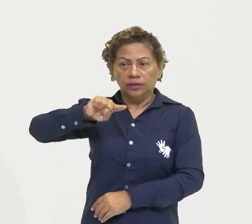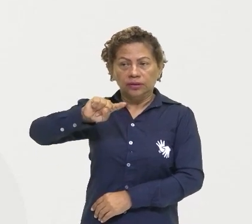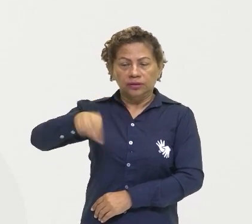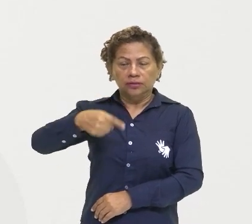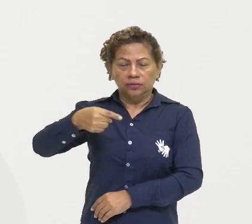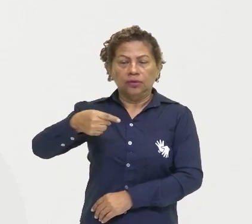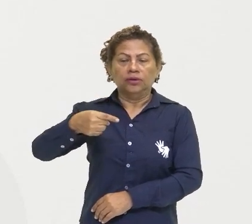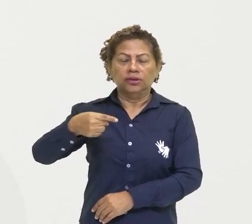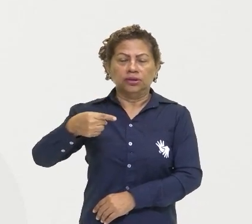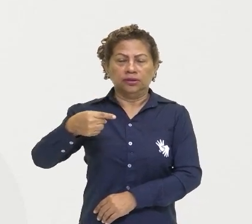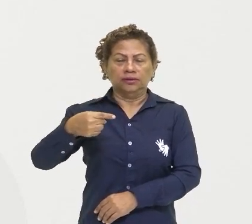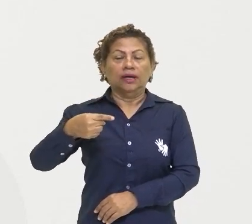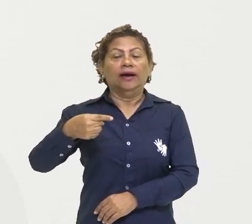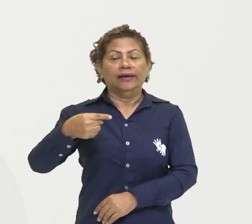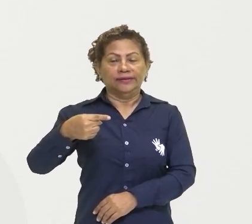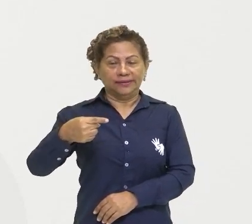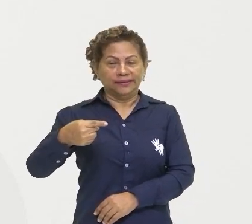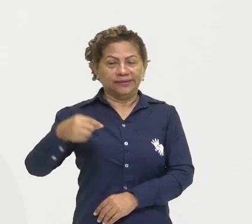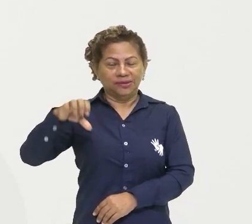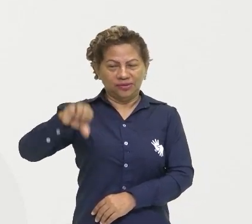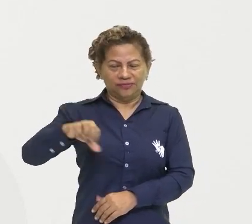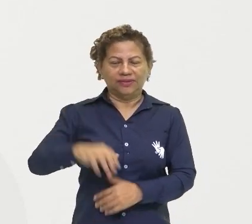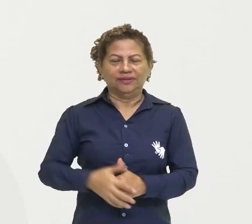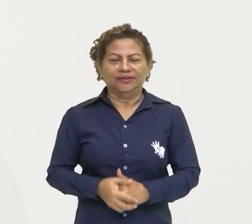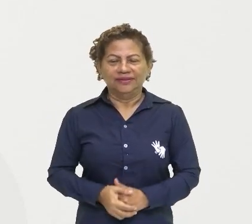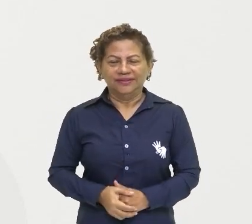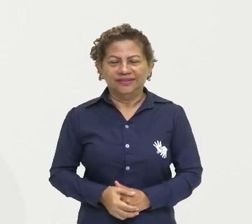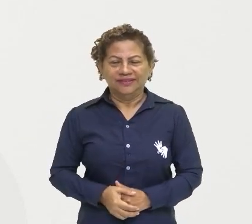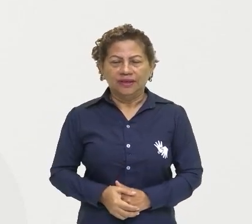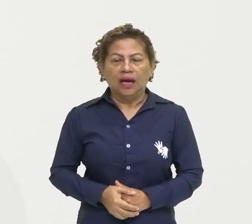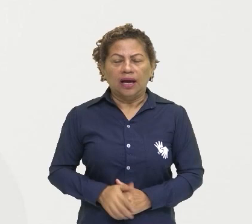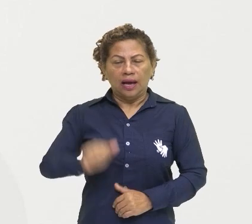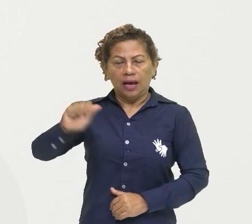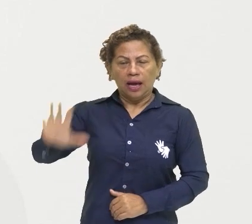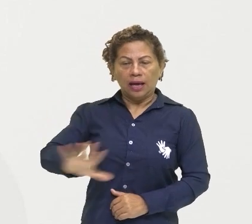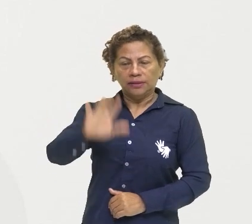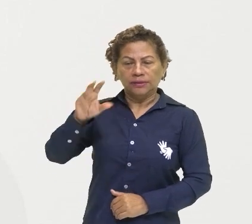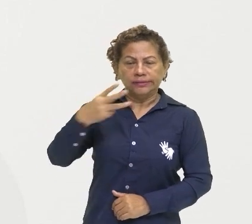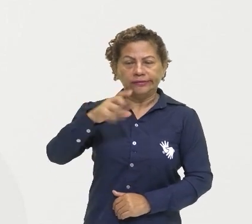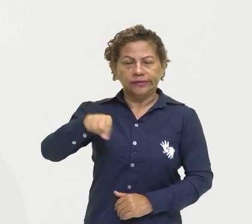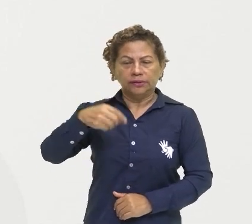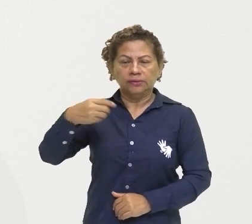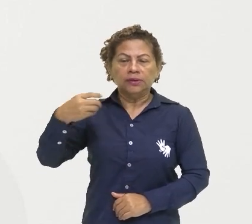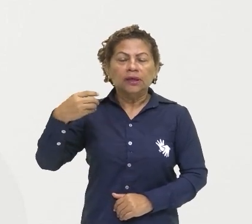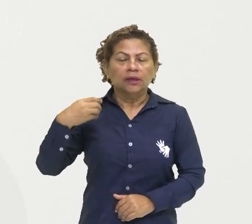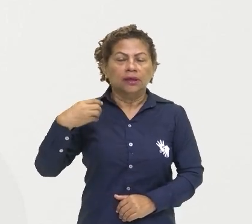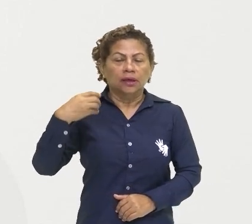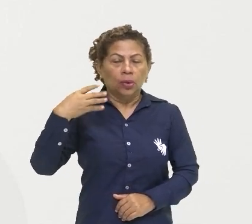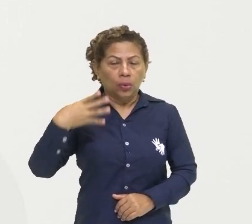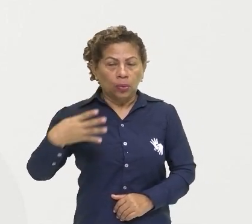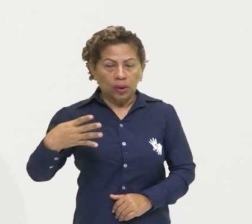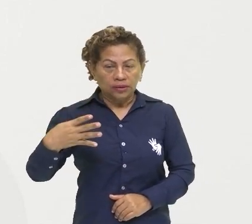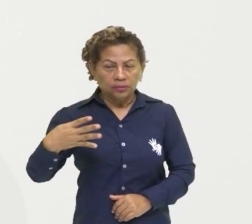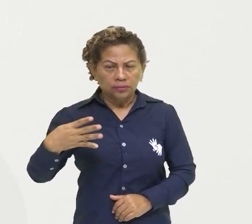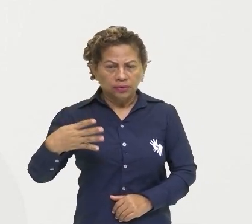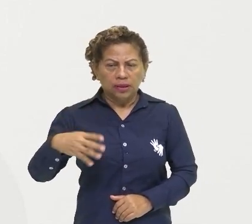crescimento de 3,4%, a América Latina, juntamente com o Caribe, 4,2%, a